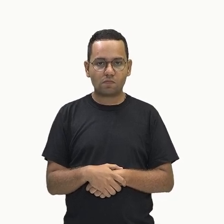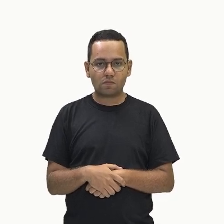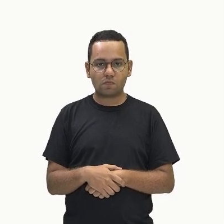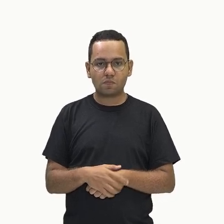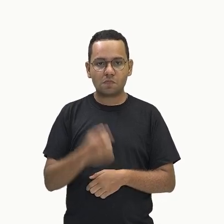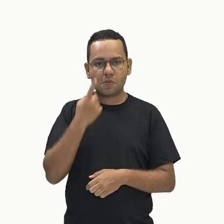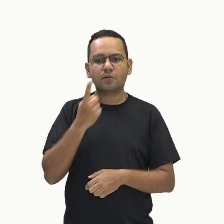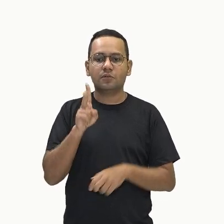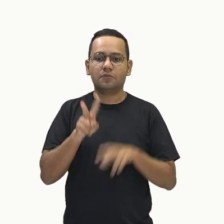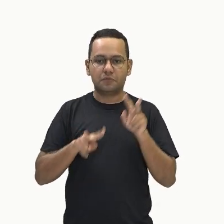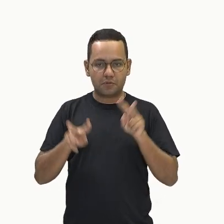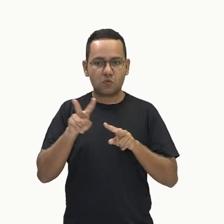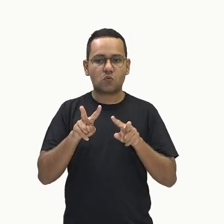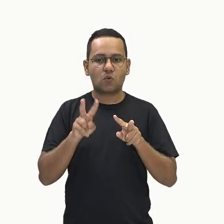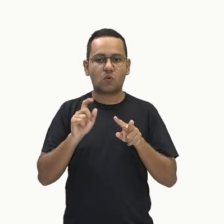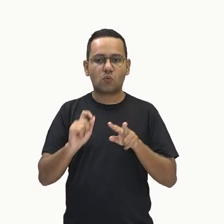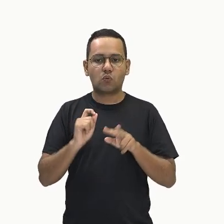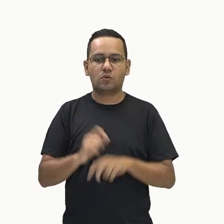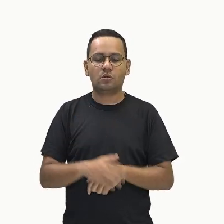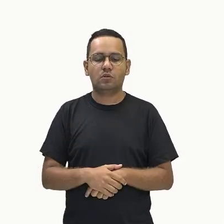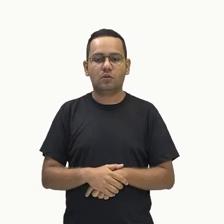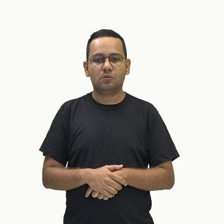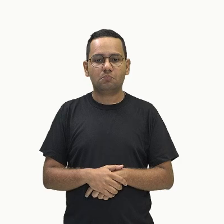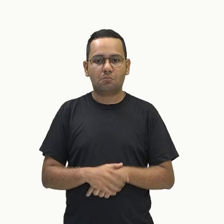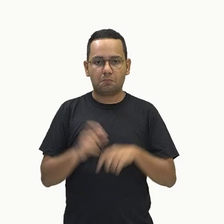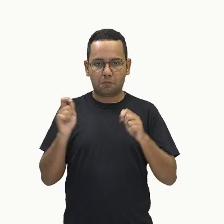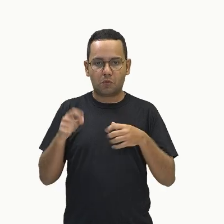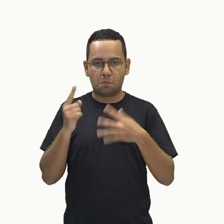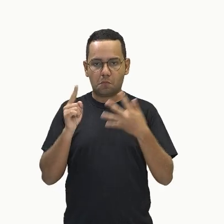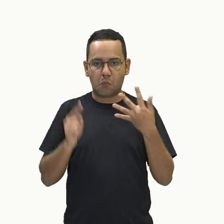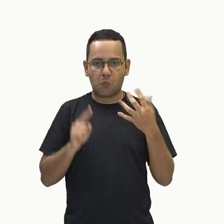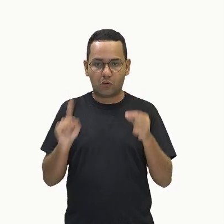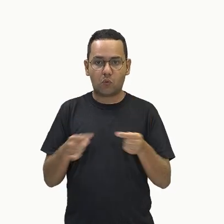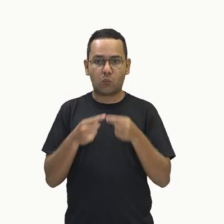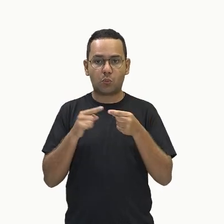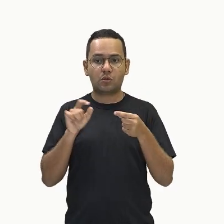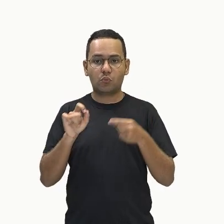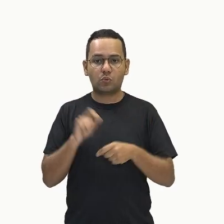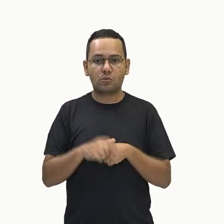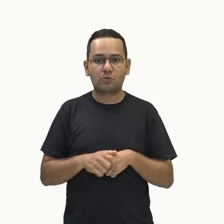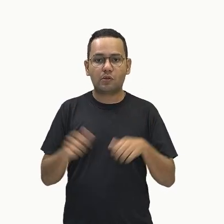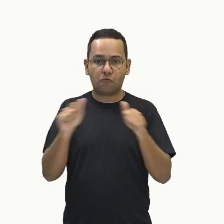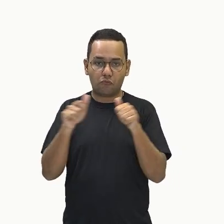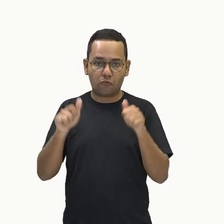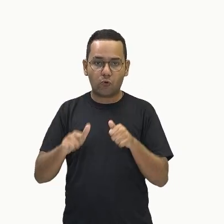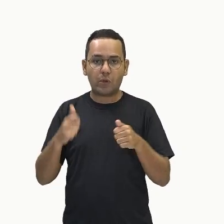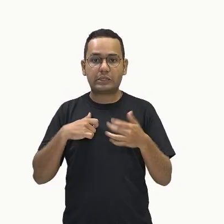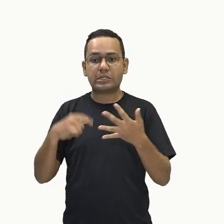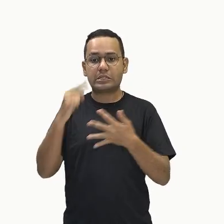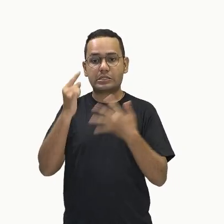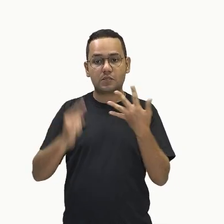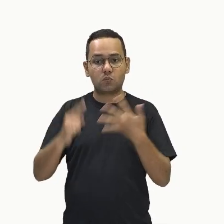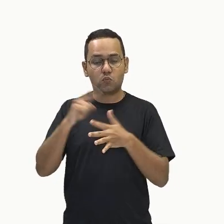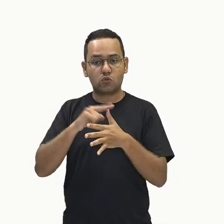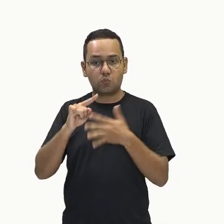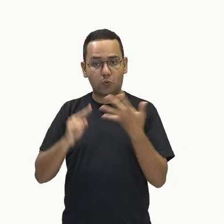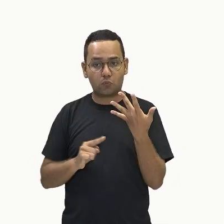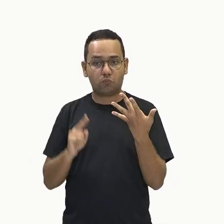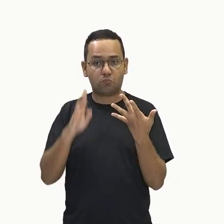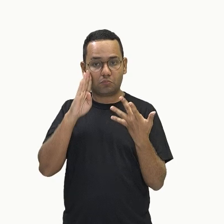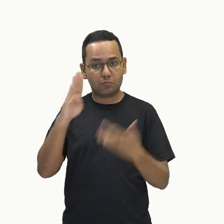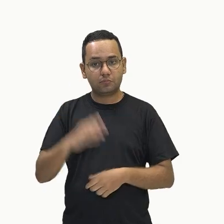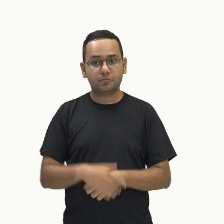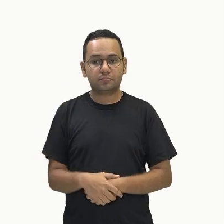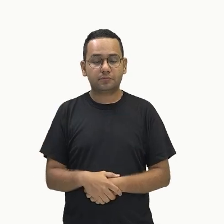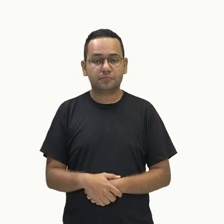didaticamente, costuma-se classificar os ossos de acordo com a sua forma em 5 tipos principais, que